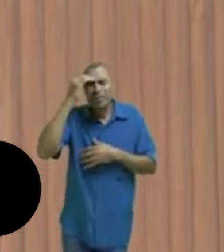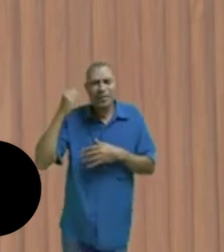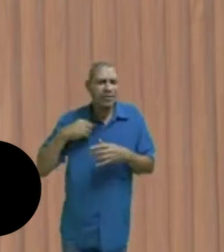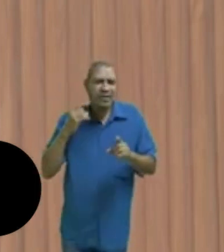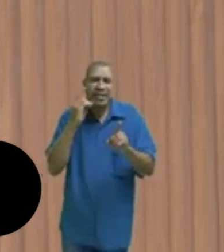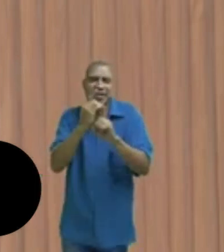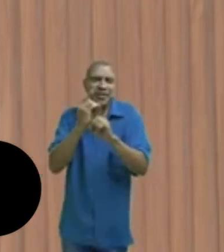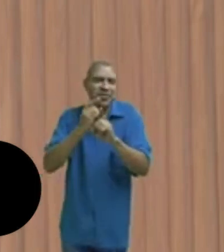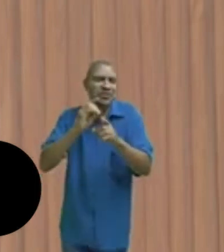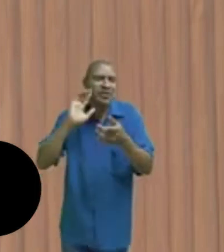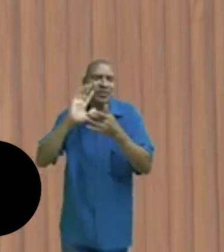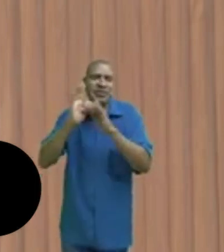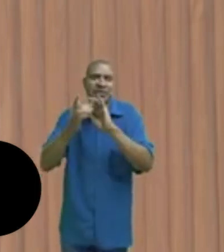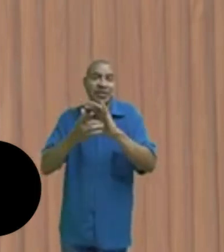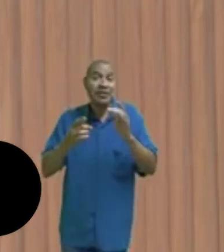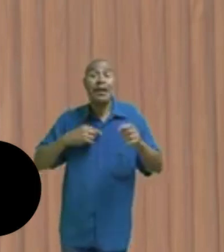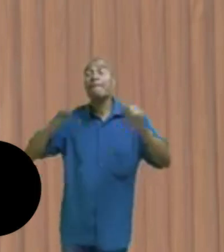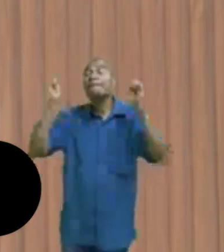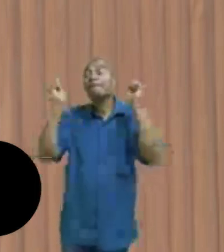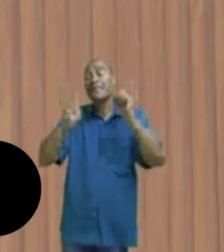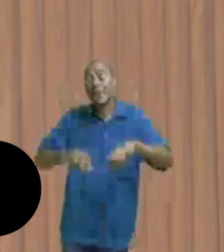Criador precisa